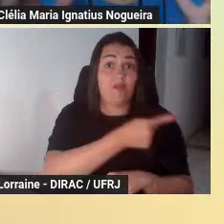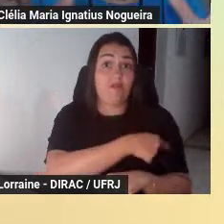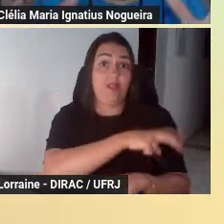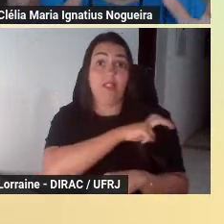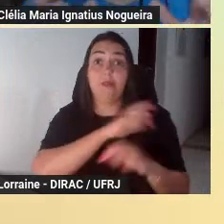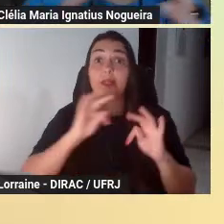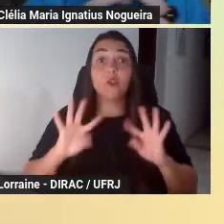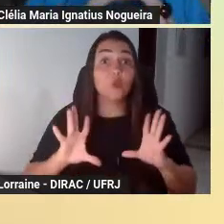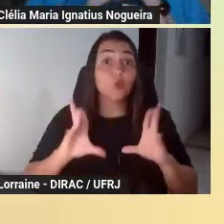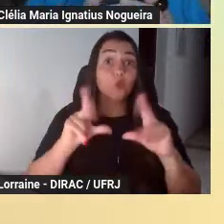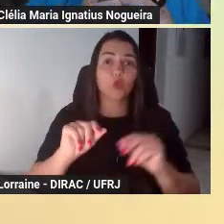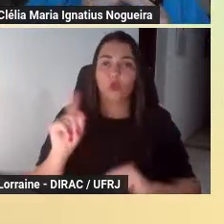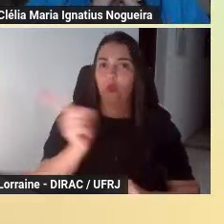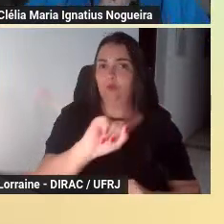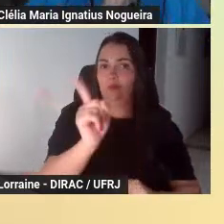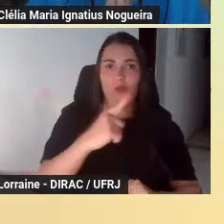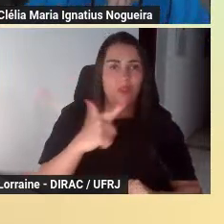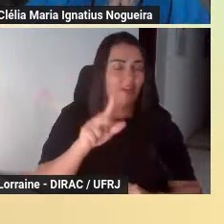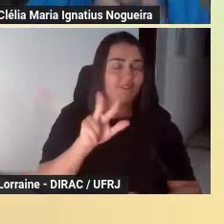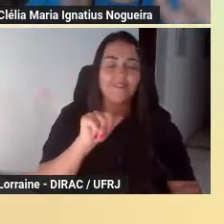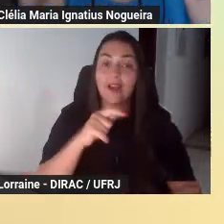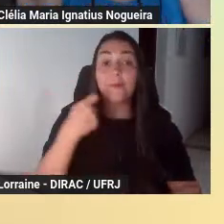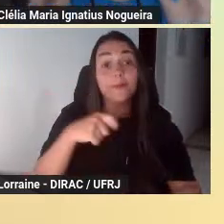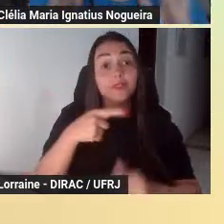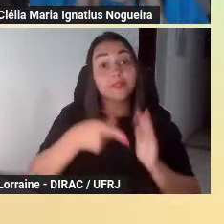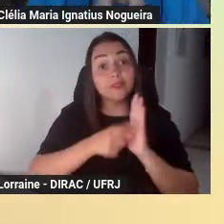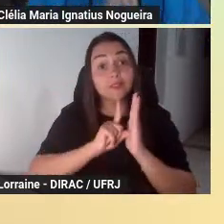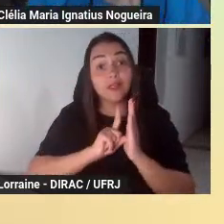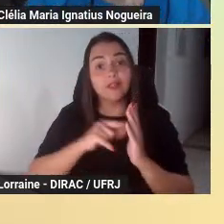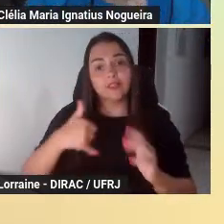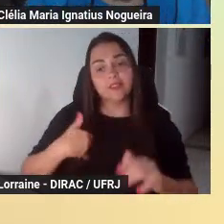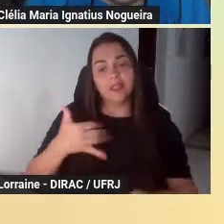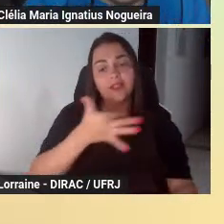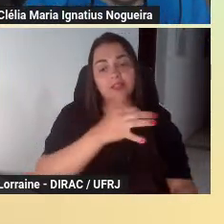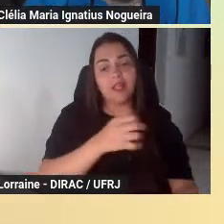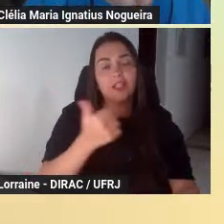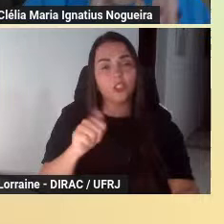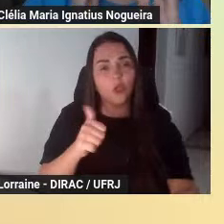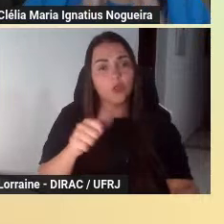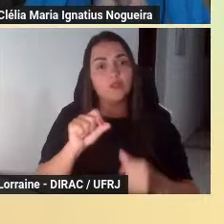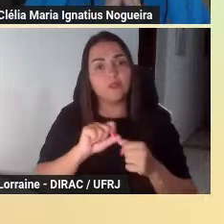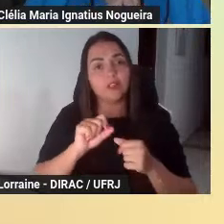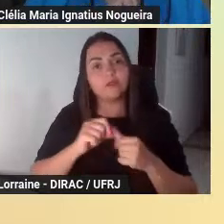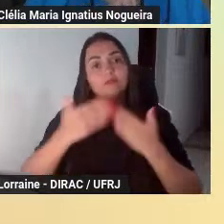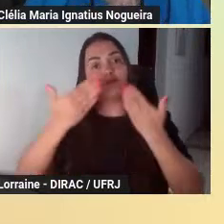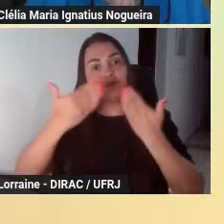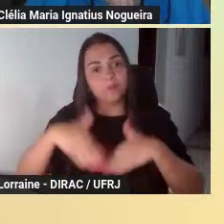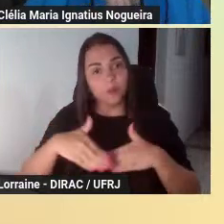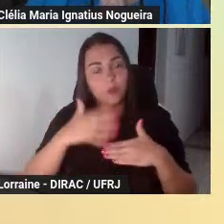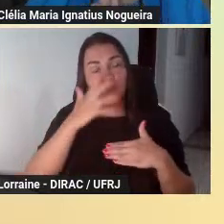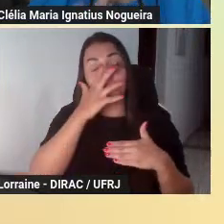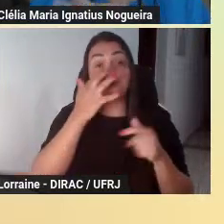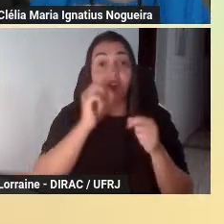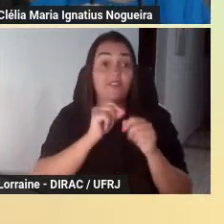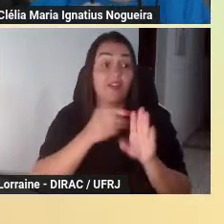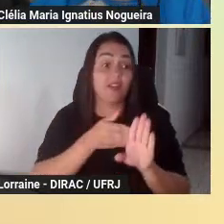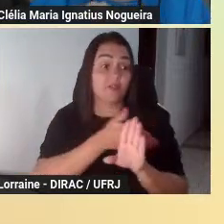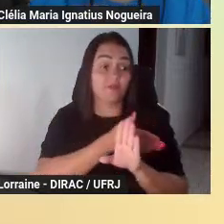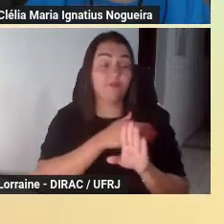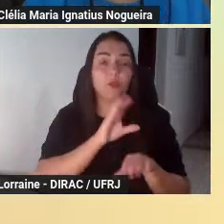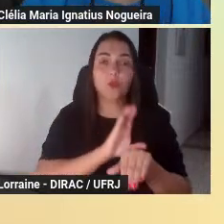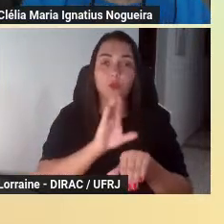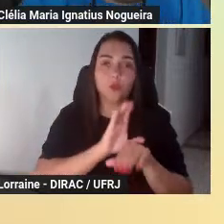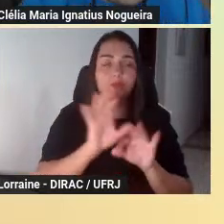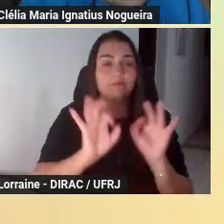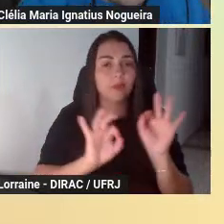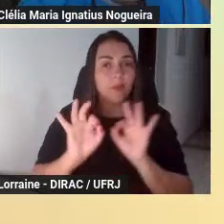para todos os estudantes. Então, se fazia aos 10, 11 anos de idade, a gente fazia até um cursinho preparatório, e